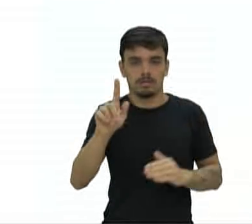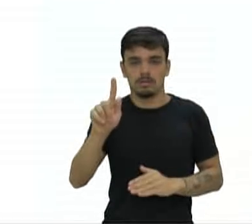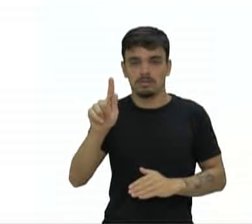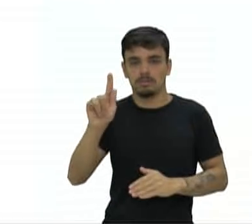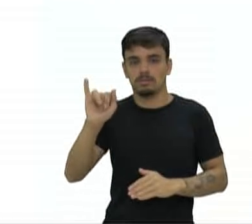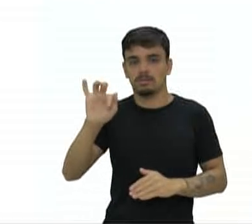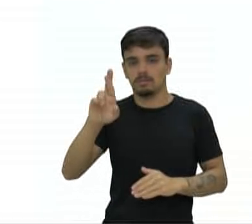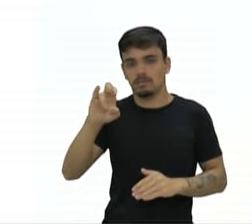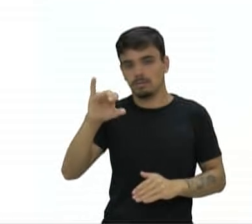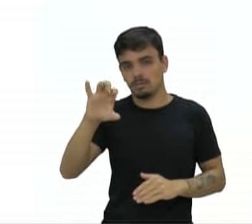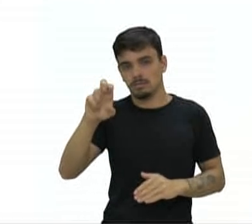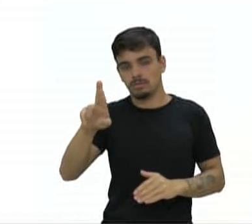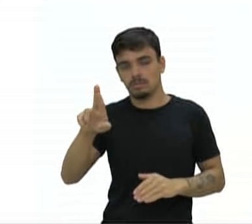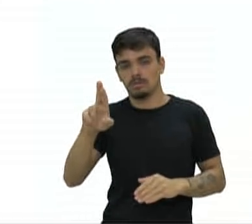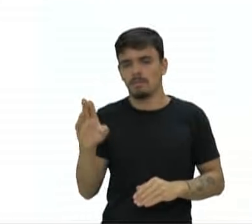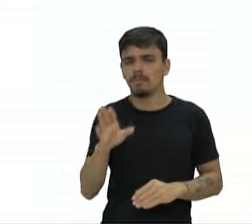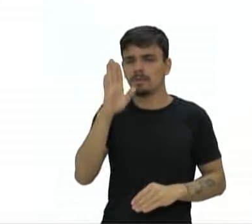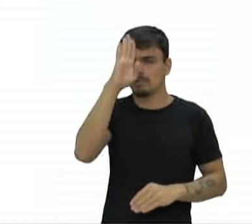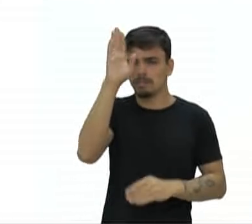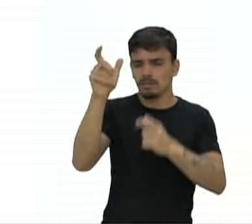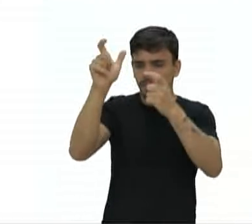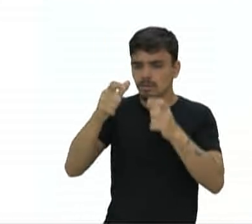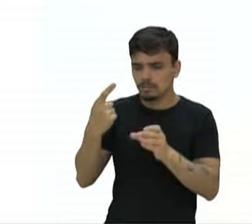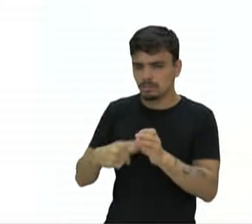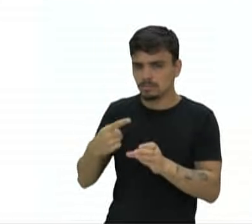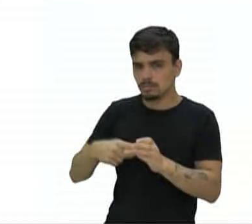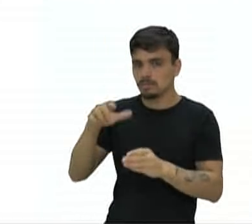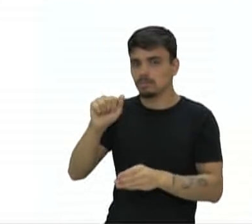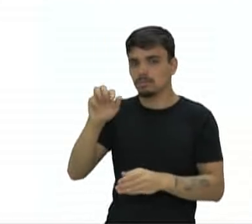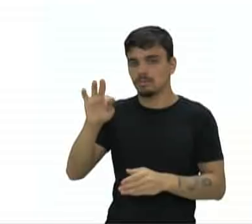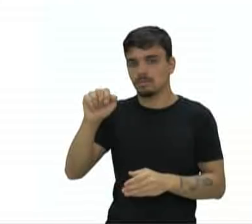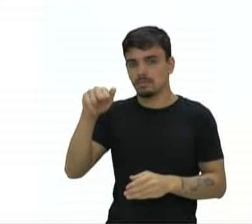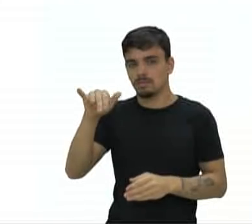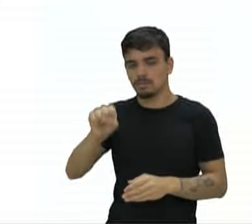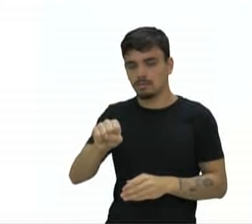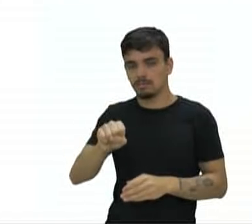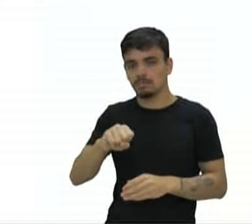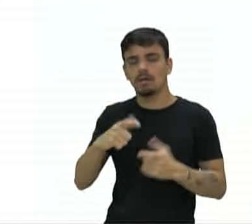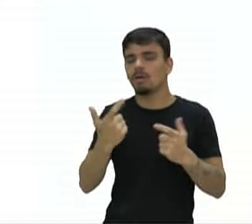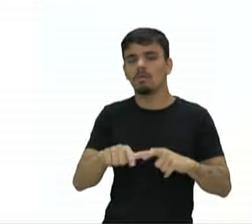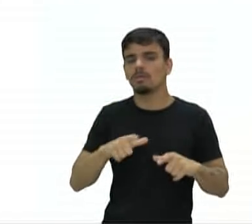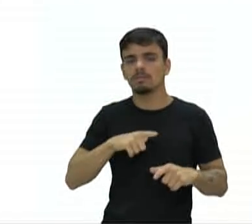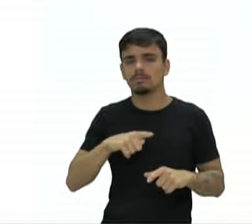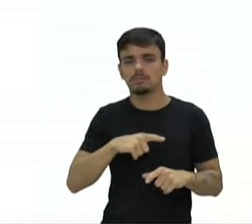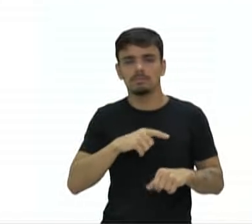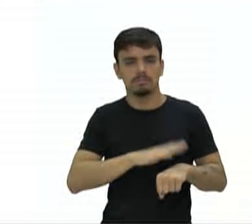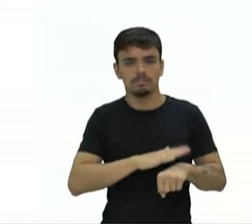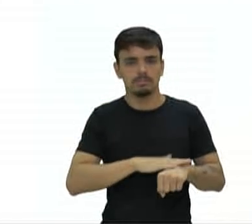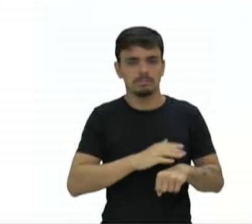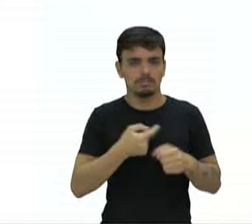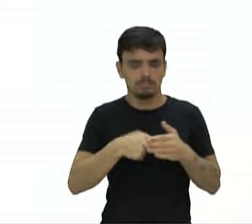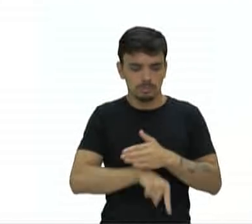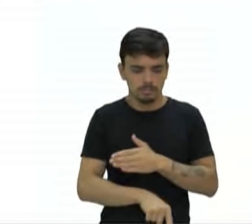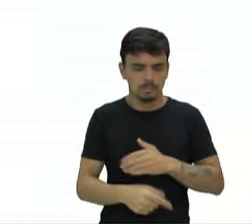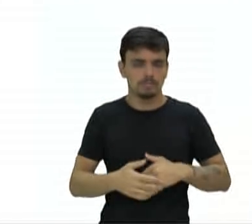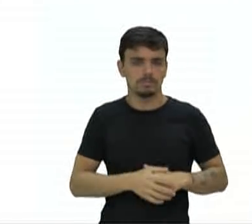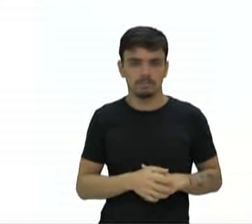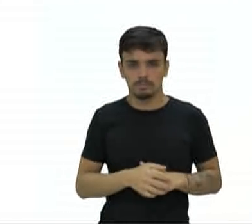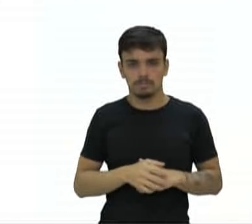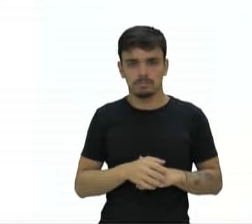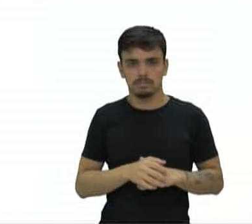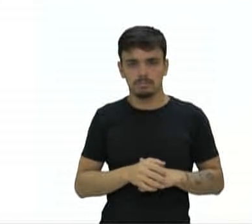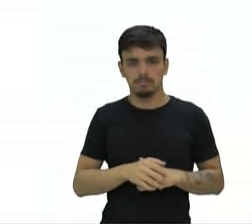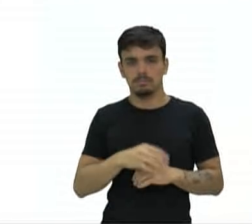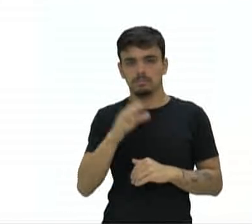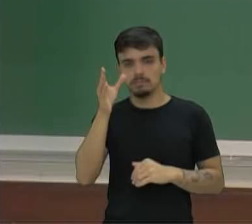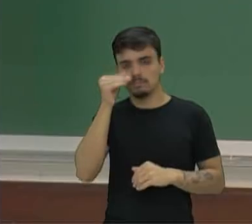gineceu, principalmente na cidade de Atenas, onde ficavam confinadas a maior parte do tempo. Uma curiosidade sobre esse